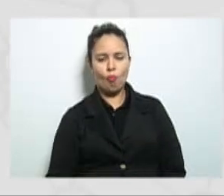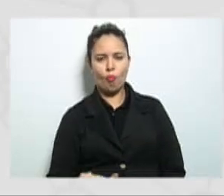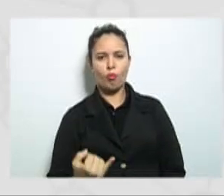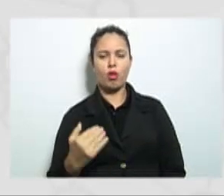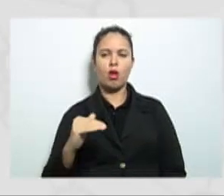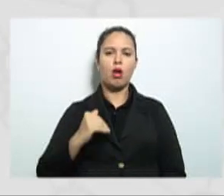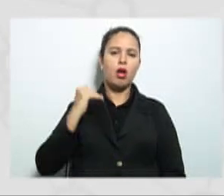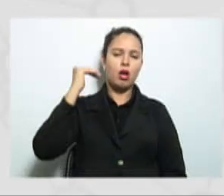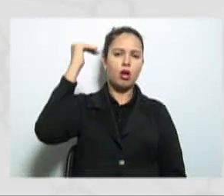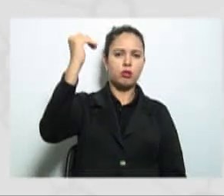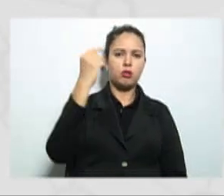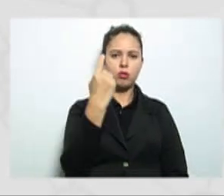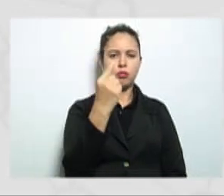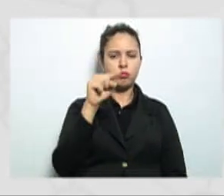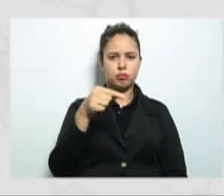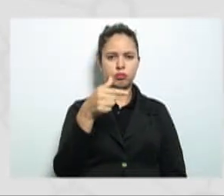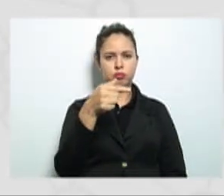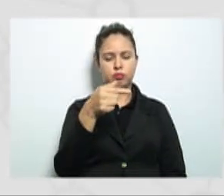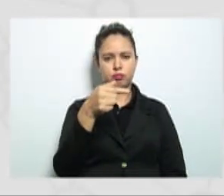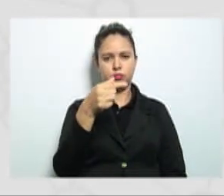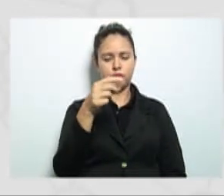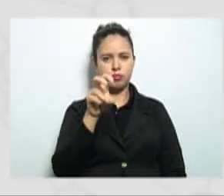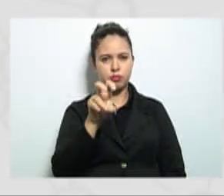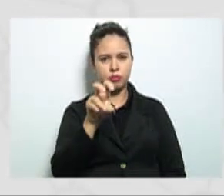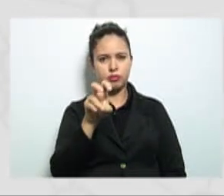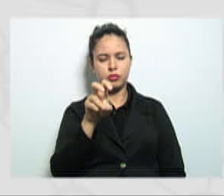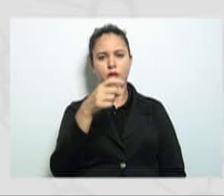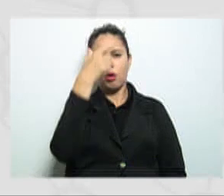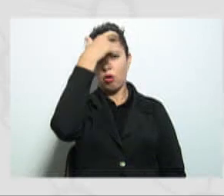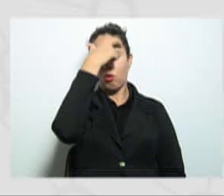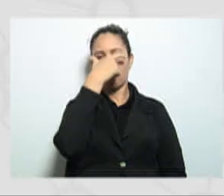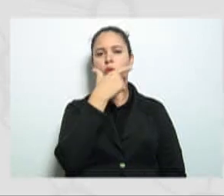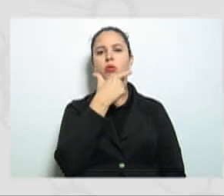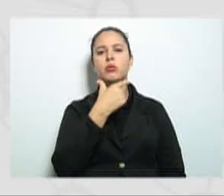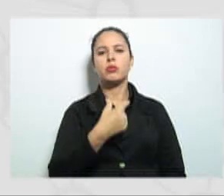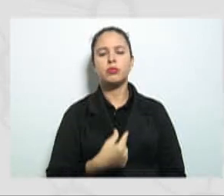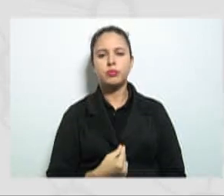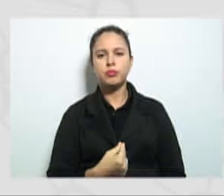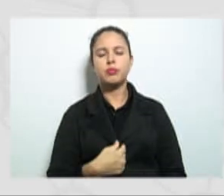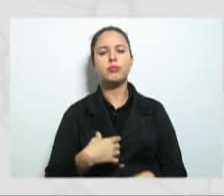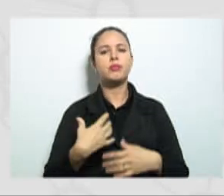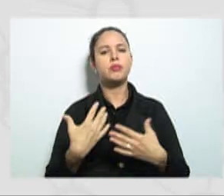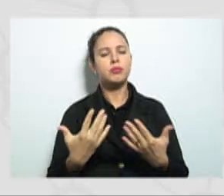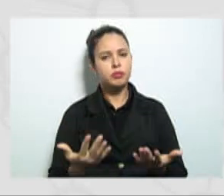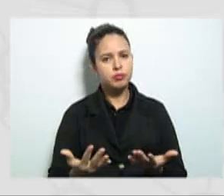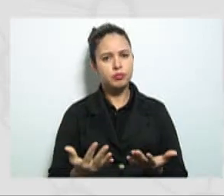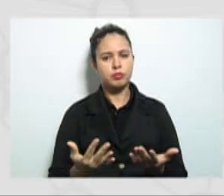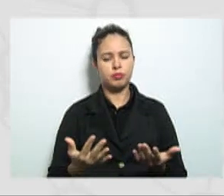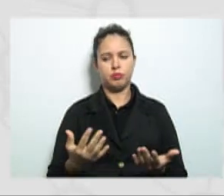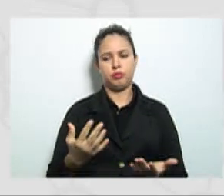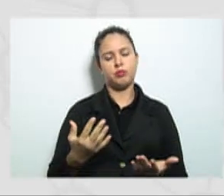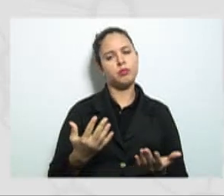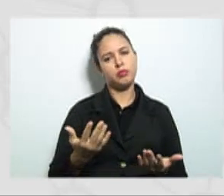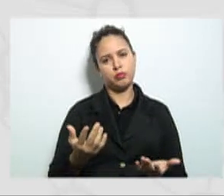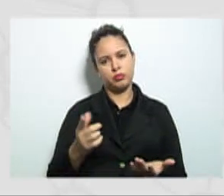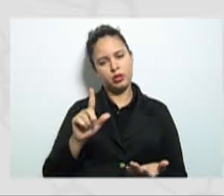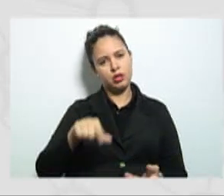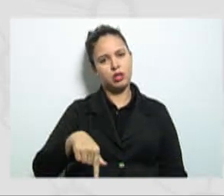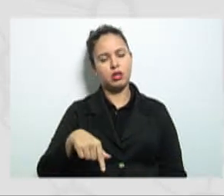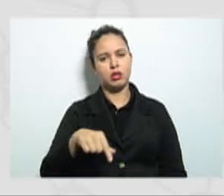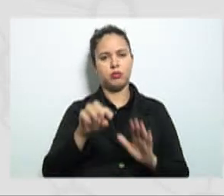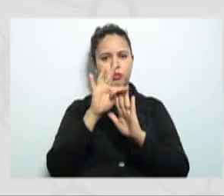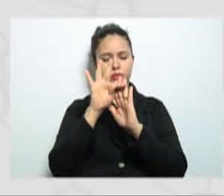curtos, nariz fino e rosto ligeiramente alongado. Muito bem. Então, como a professora Grace disse, primeiro